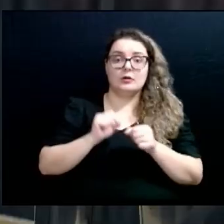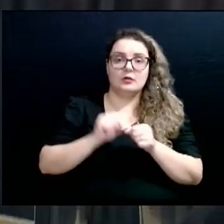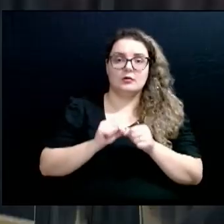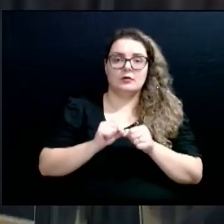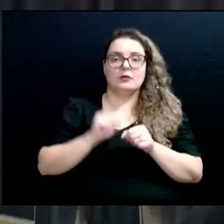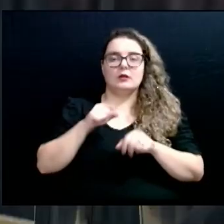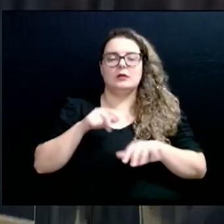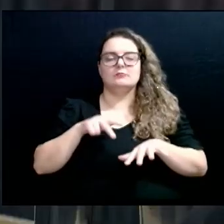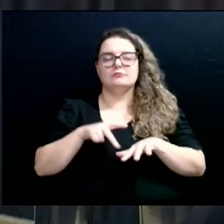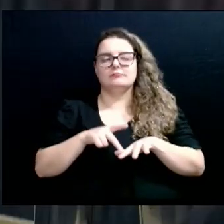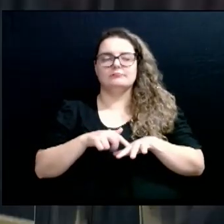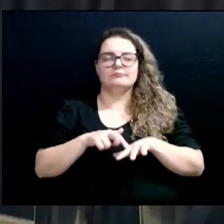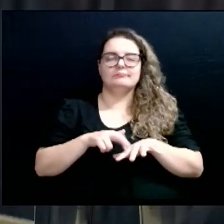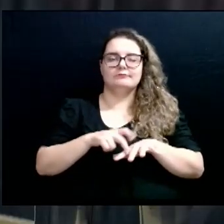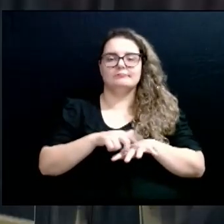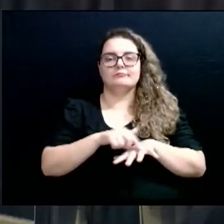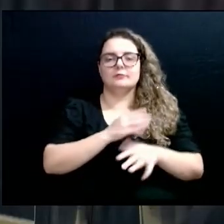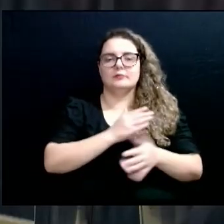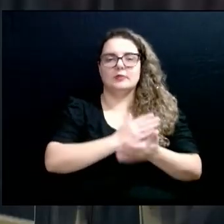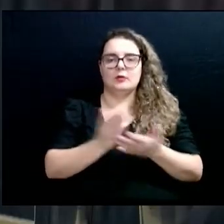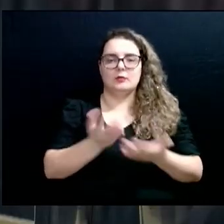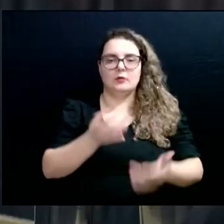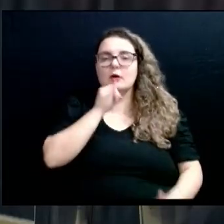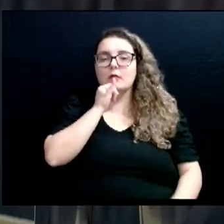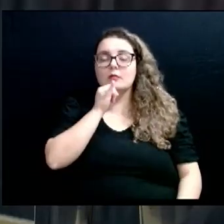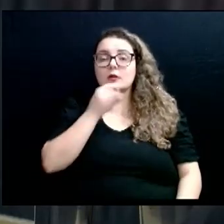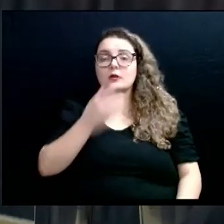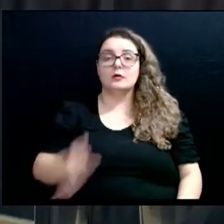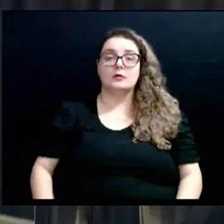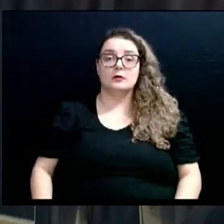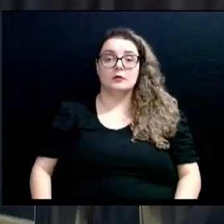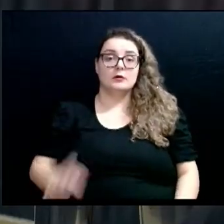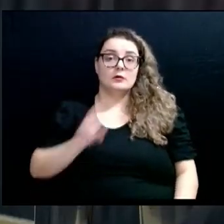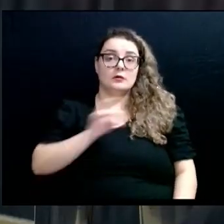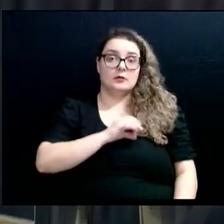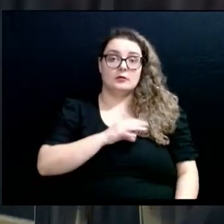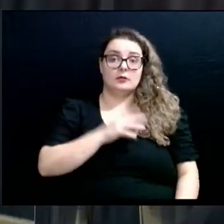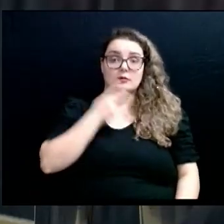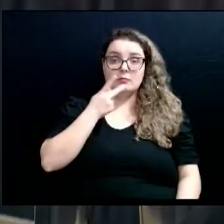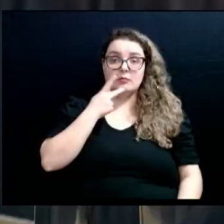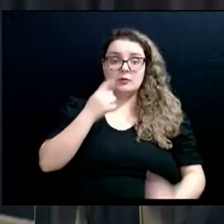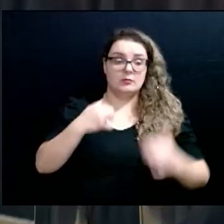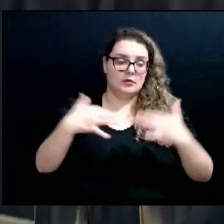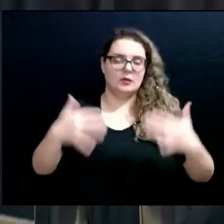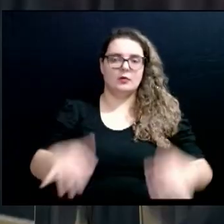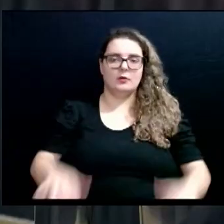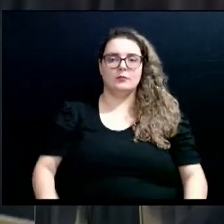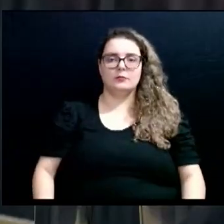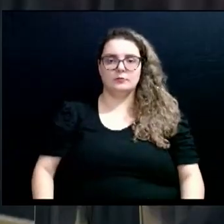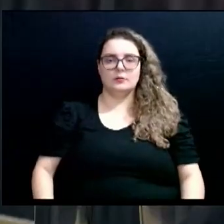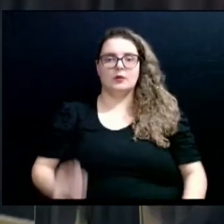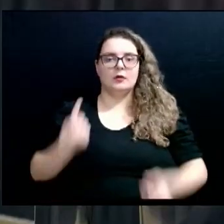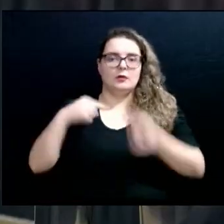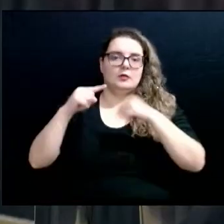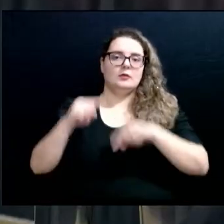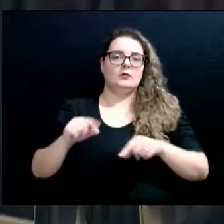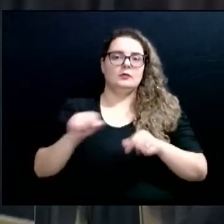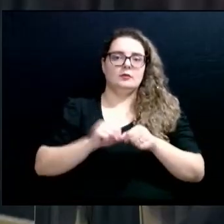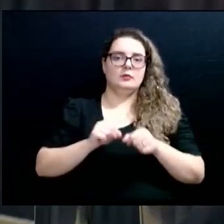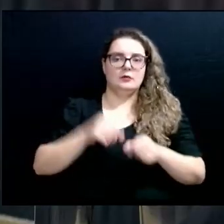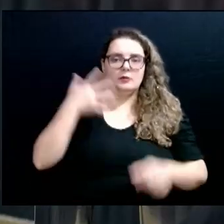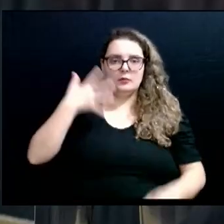gente não começa assim, vou dar um exemplo. Sim. Eu tenho medo de falar em público. Tá. Então, para eu superar meu medo, eu vou lá e vou fazer uma palestra para 5.000